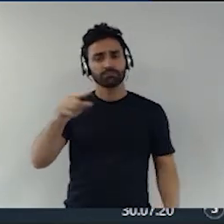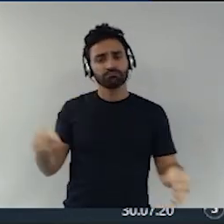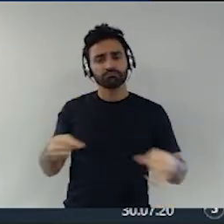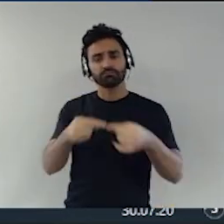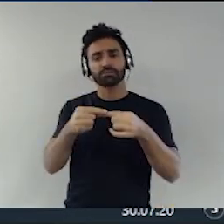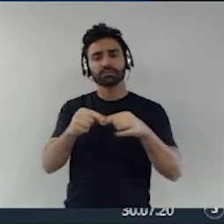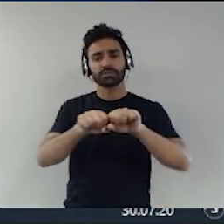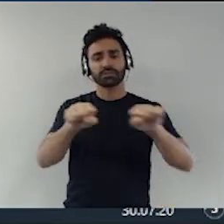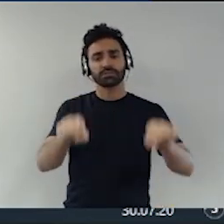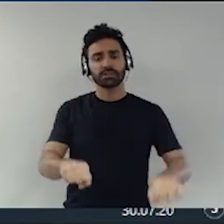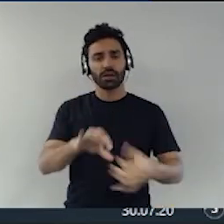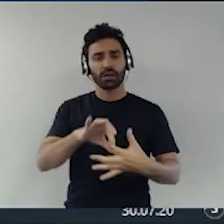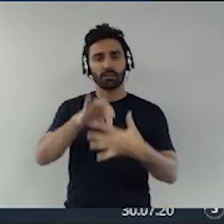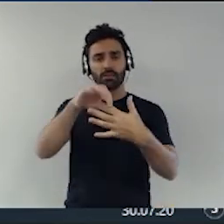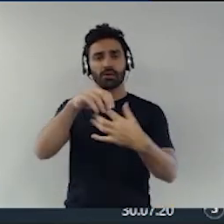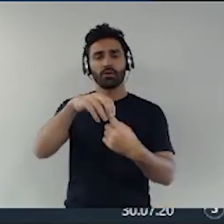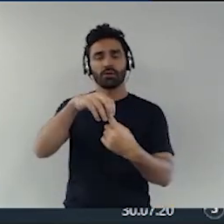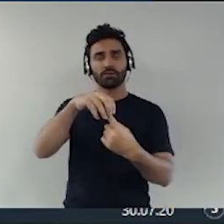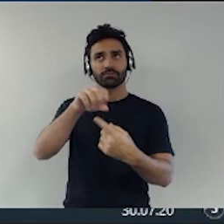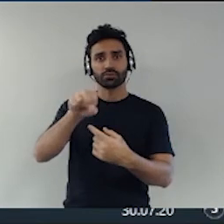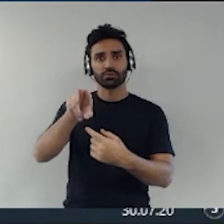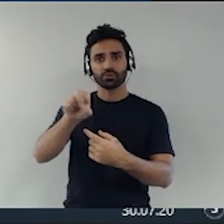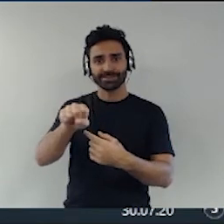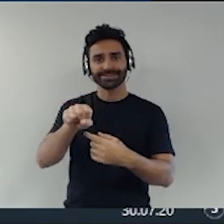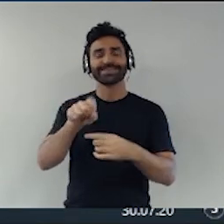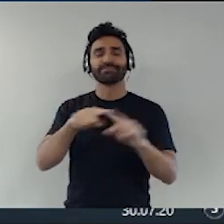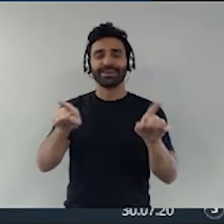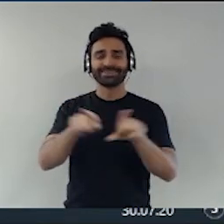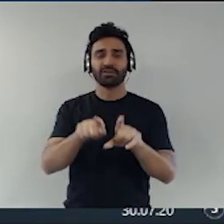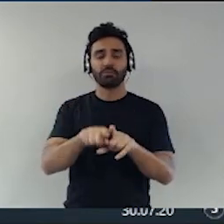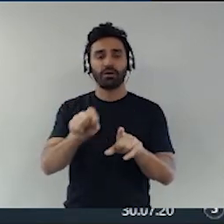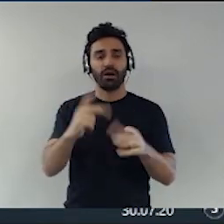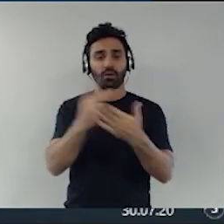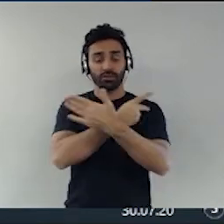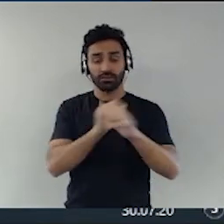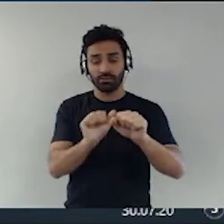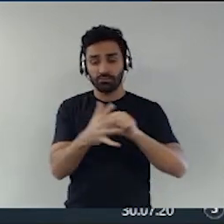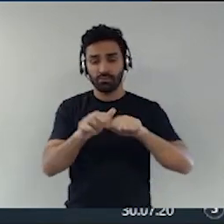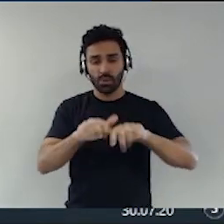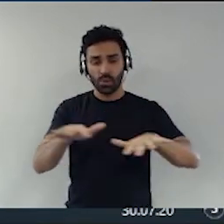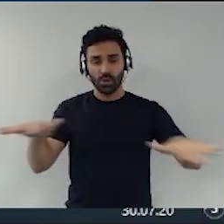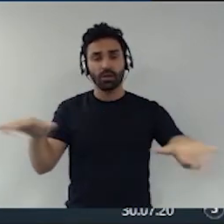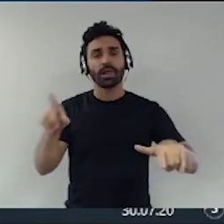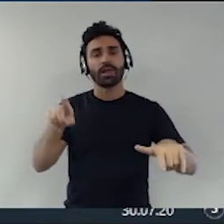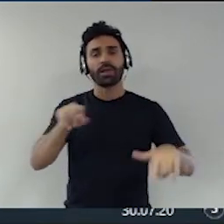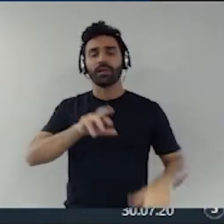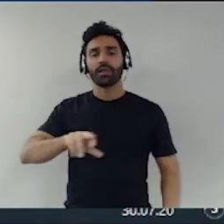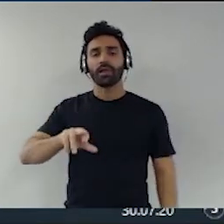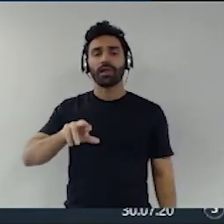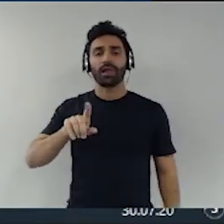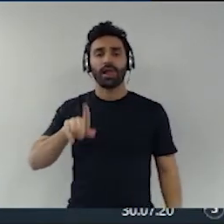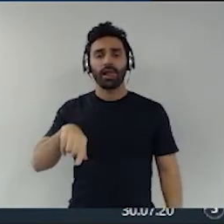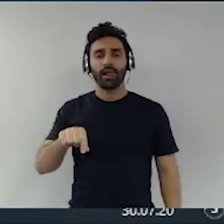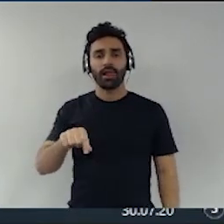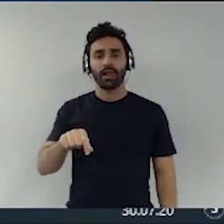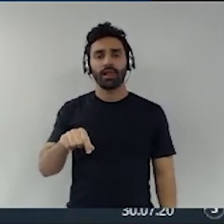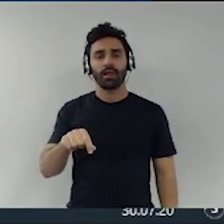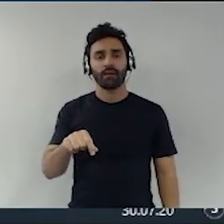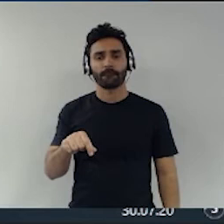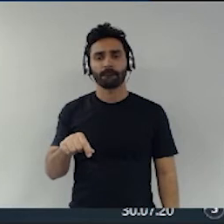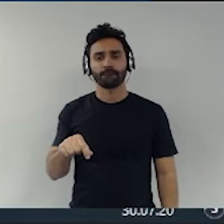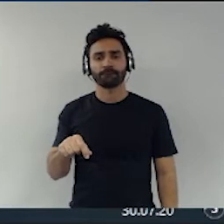Único de Saúde, ao capítulo da saúde, mas o fenômeno da epidemia, de pandemias, não é tratado como é tratado, por